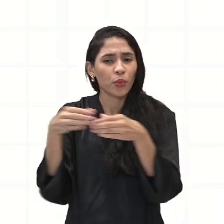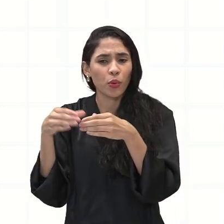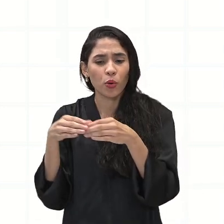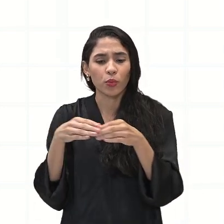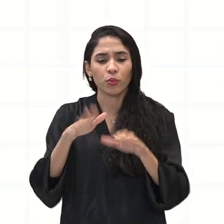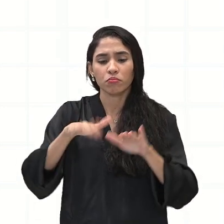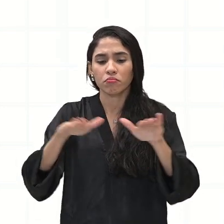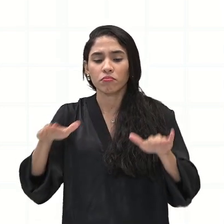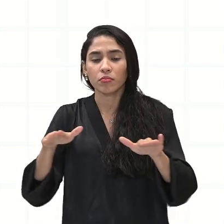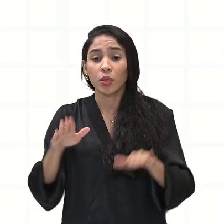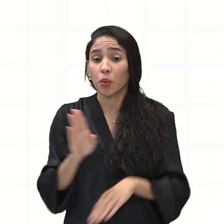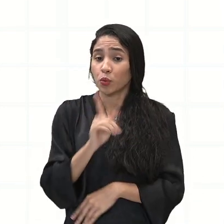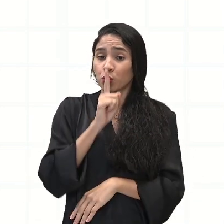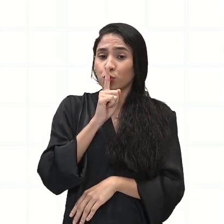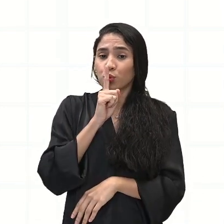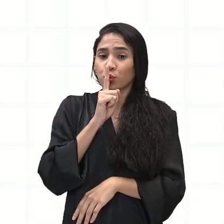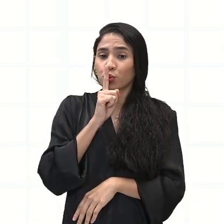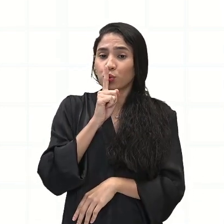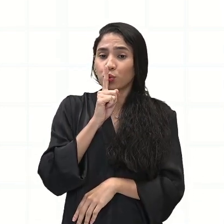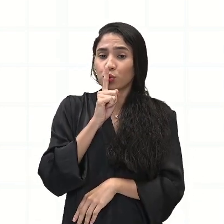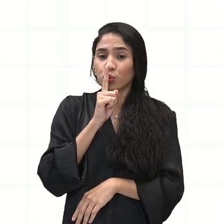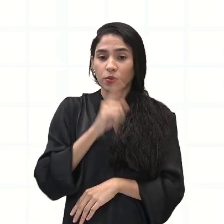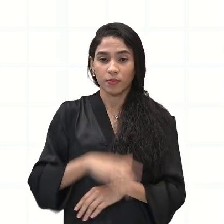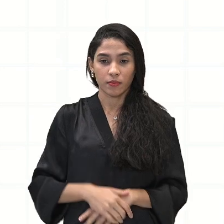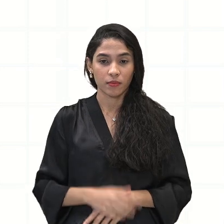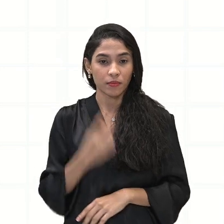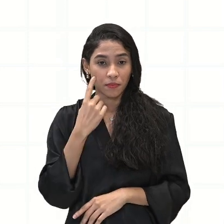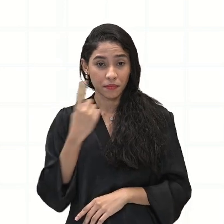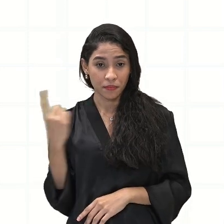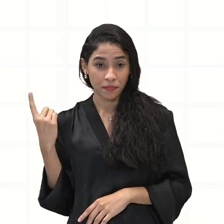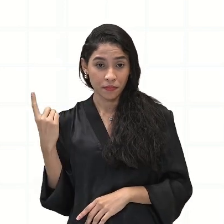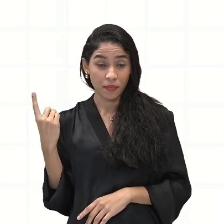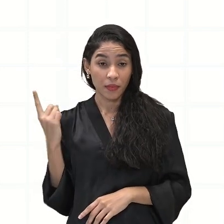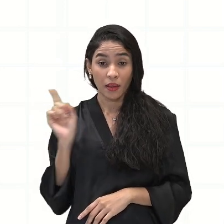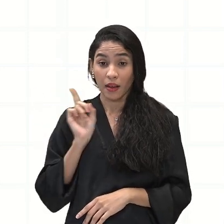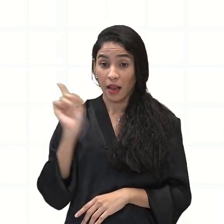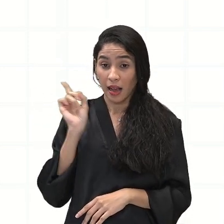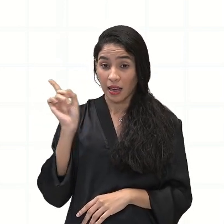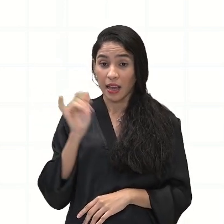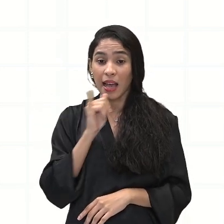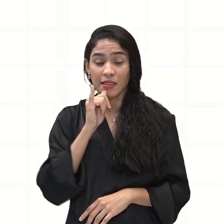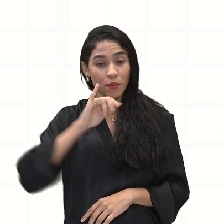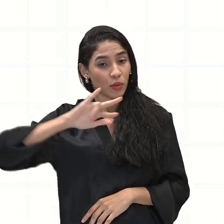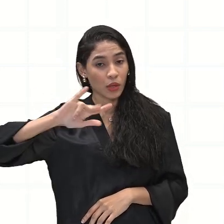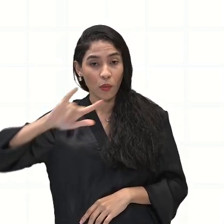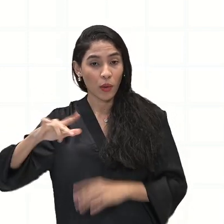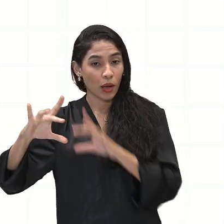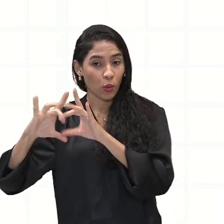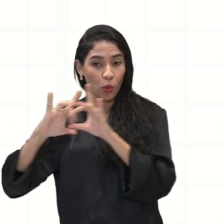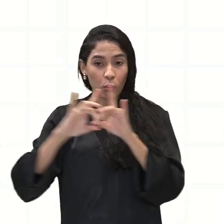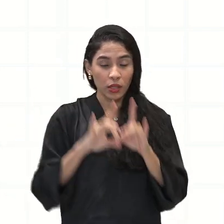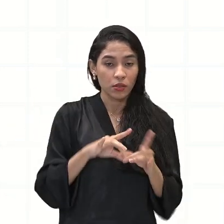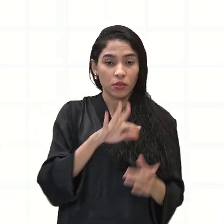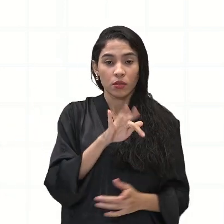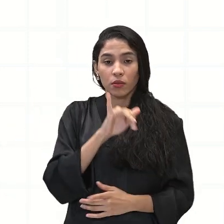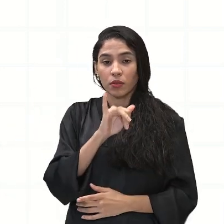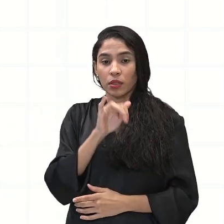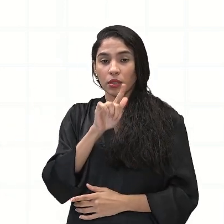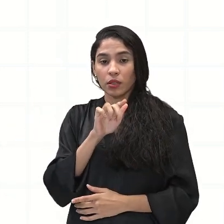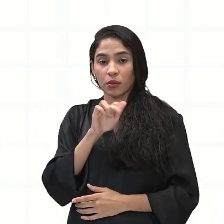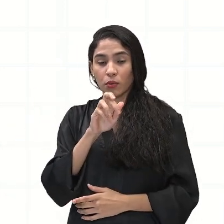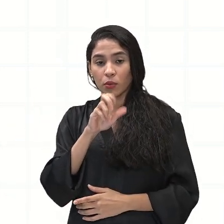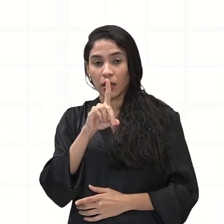Turmas, silêncio. Então, aqui esse contexto, ele não é um contexto figurado, ele é um